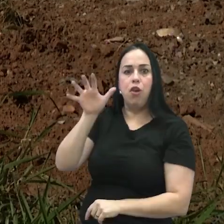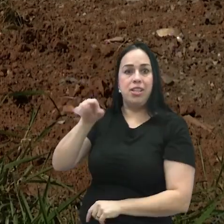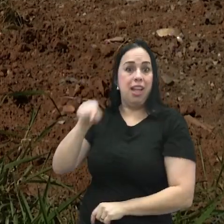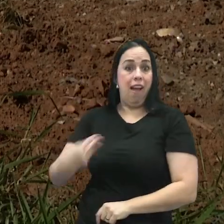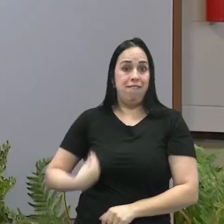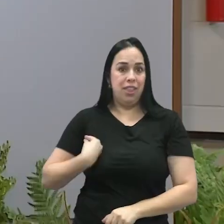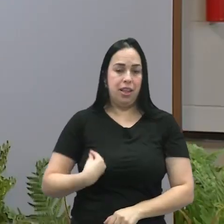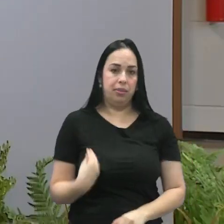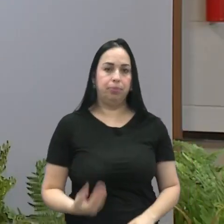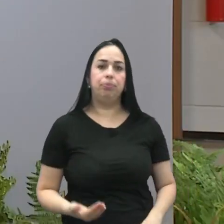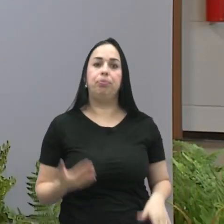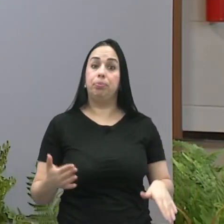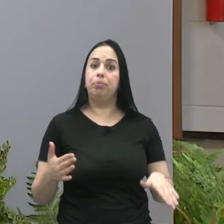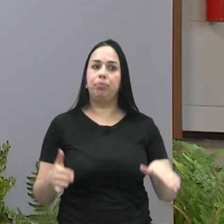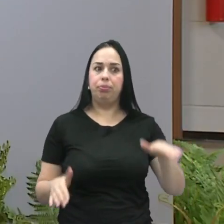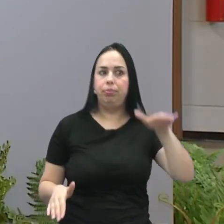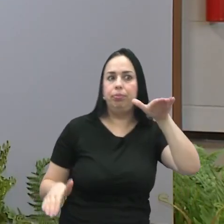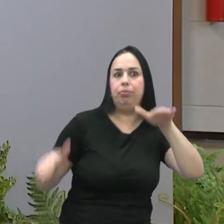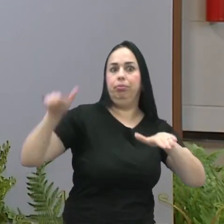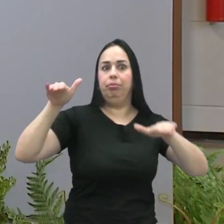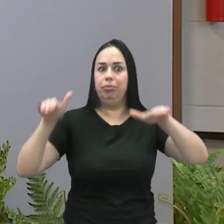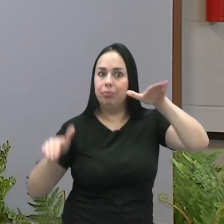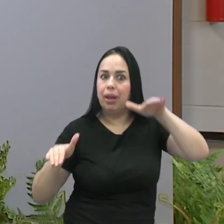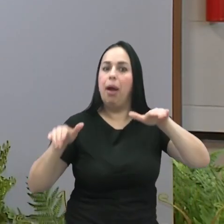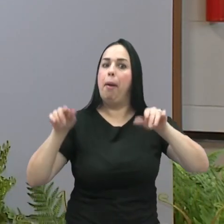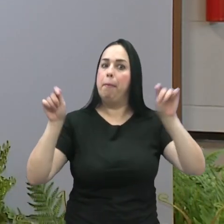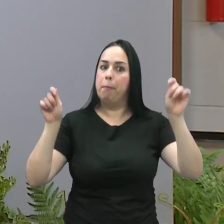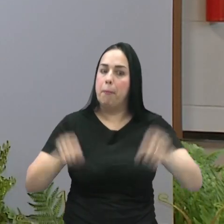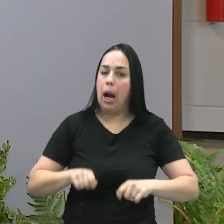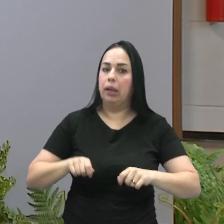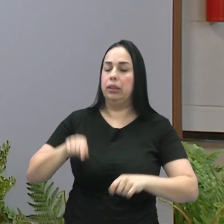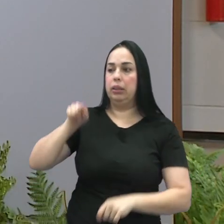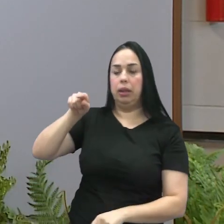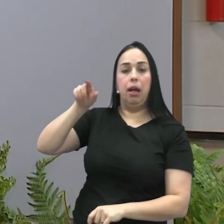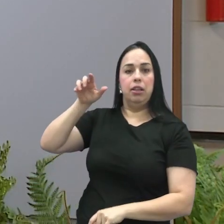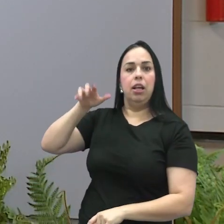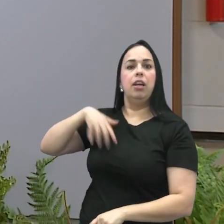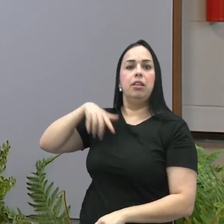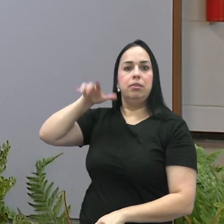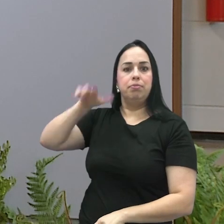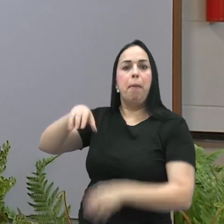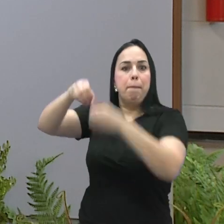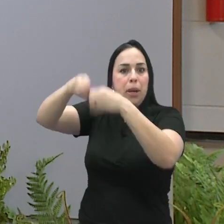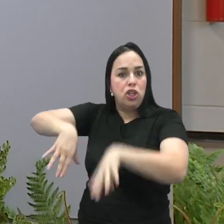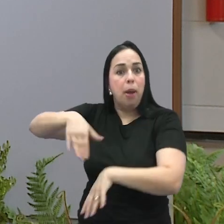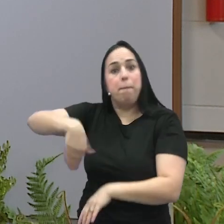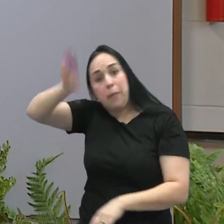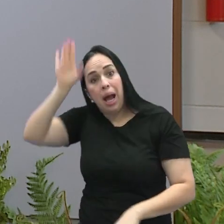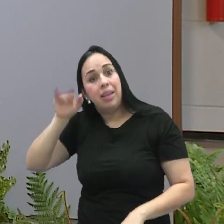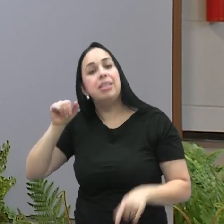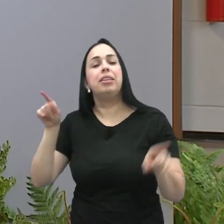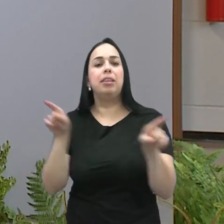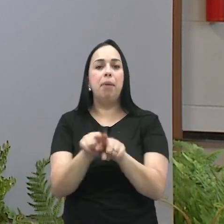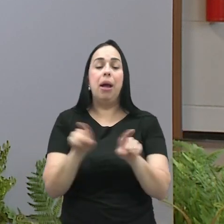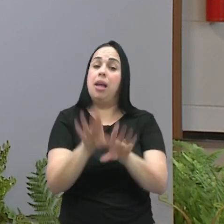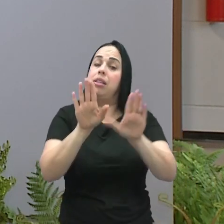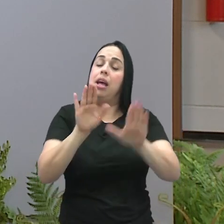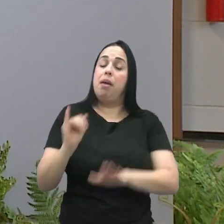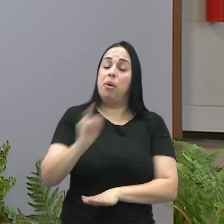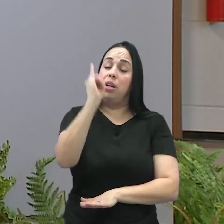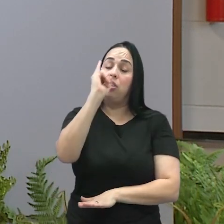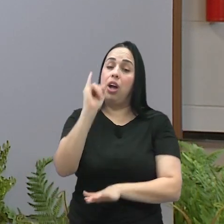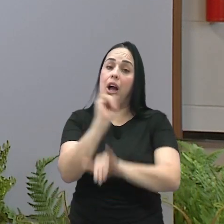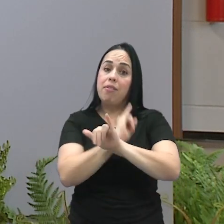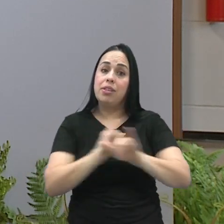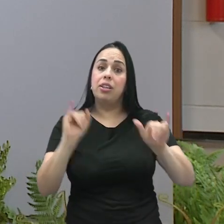vida. Então, essa desigualdade climática pode afetar mais essas pessoas de baixa renda. Mas é importante a